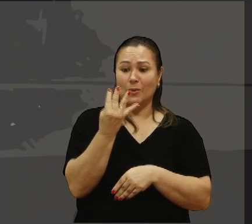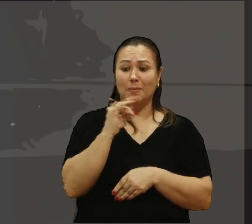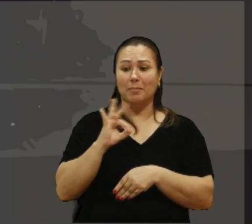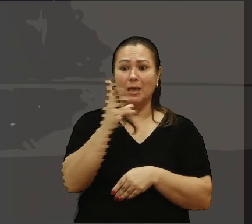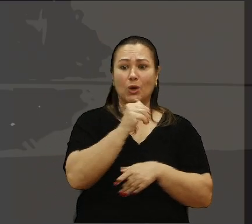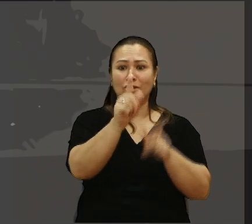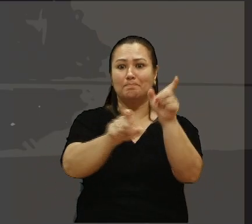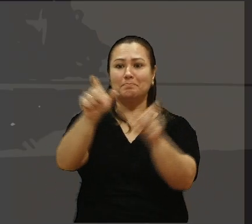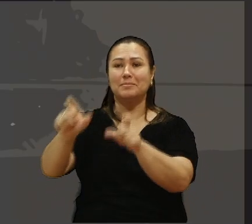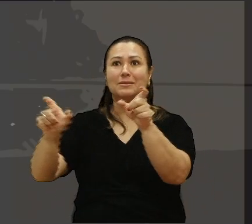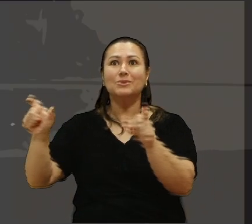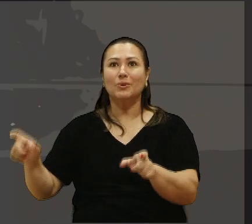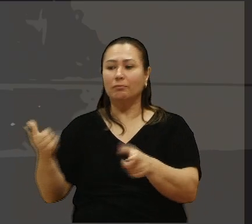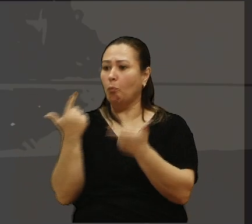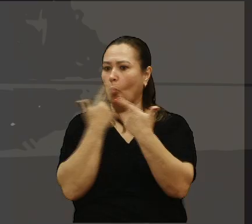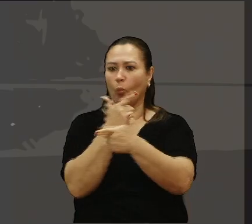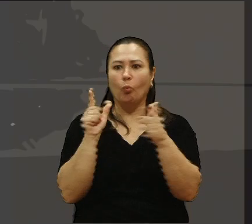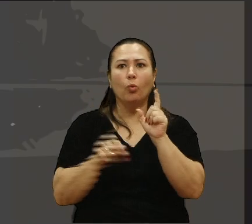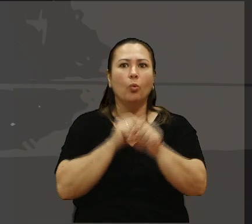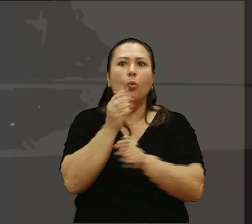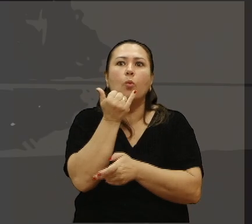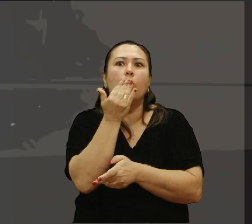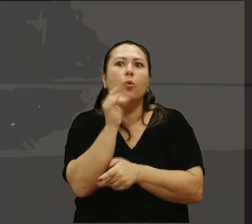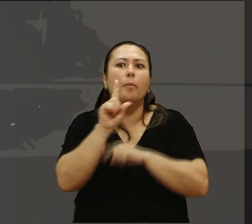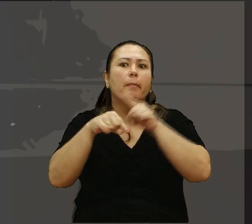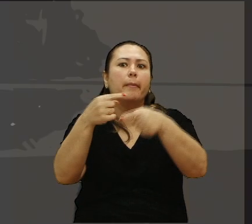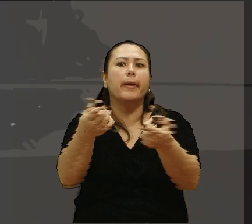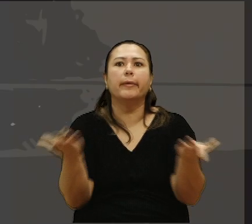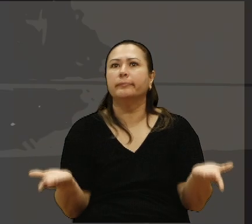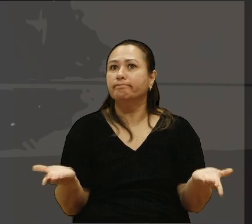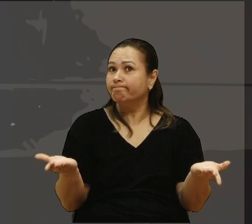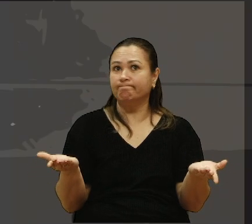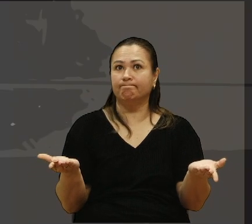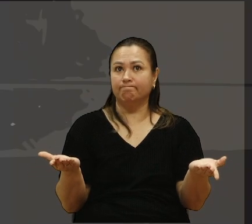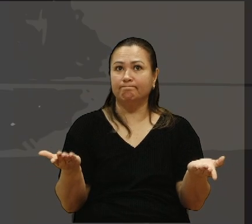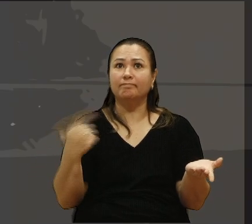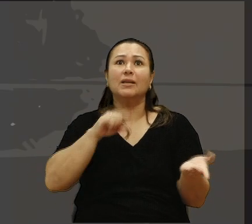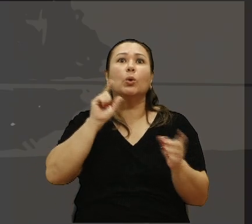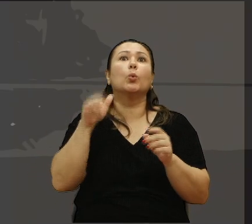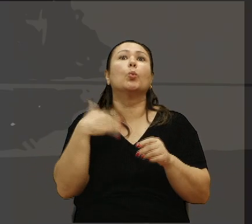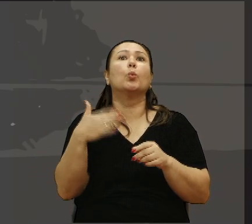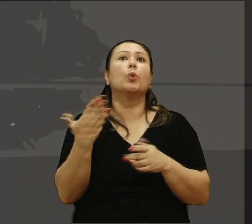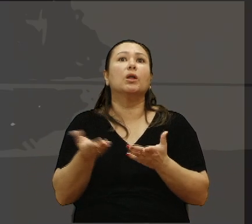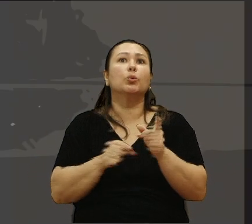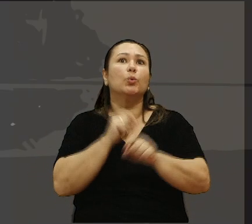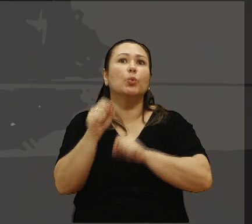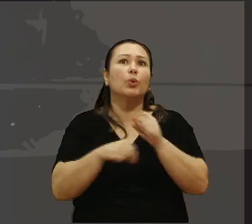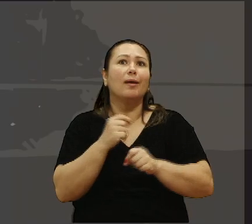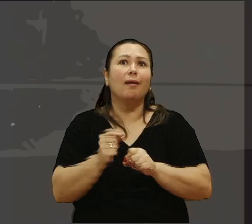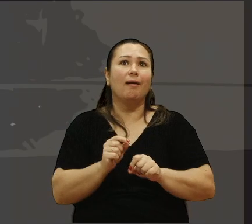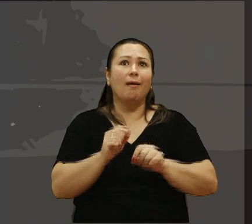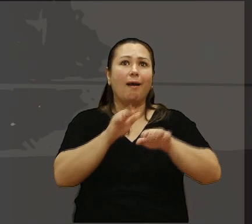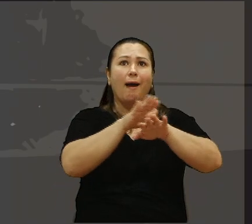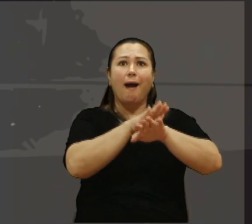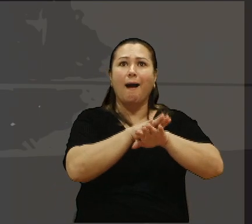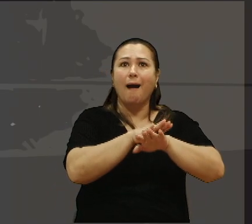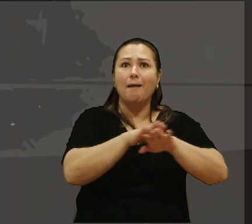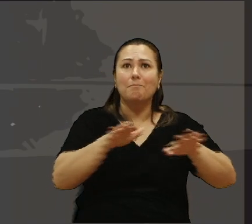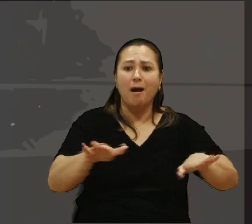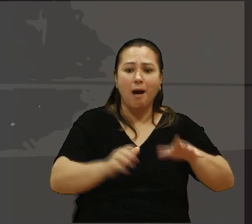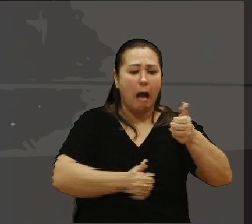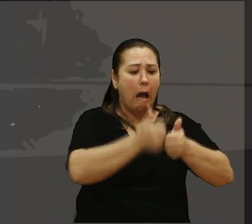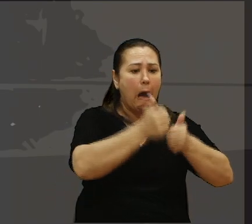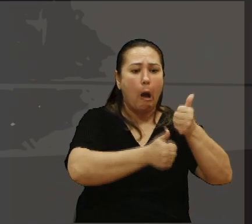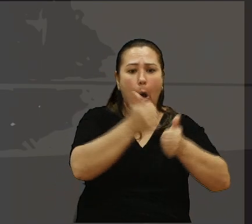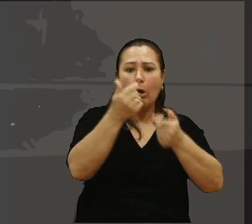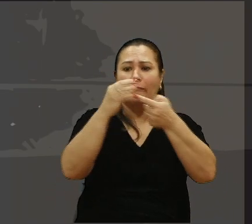de pessoas não tinham o que comer no outro dia. Quando acabaram com as reservas nacionais de arroz e